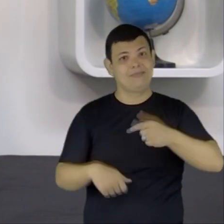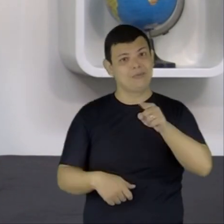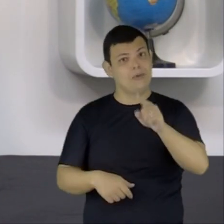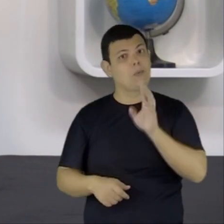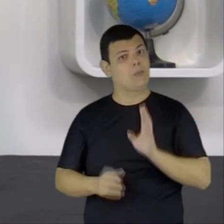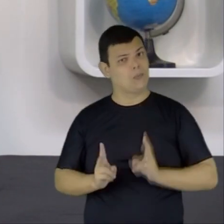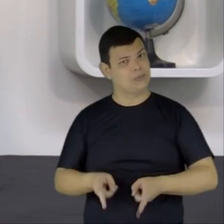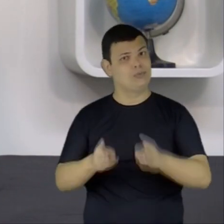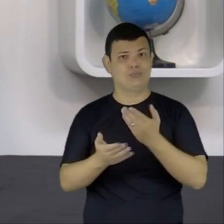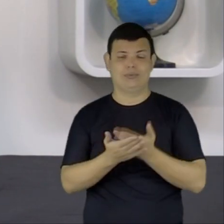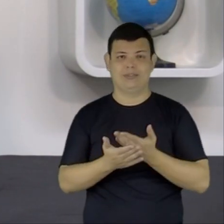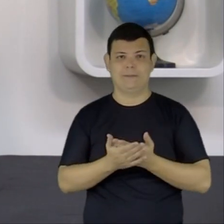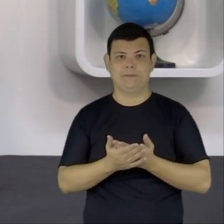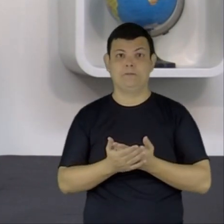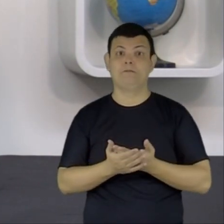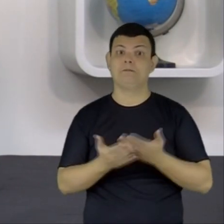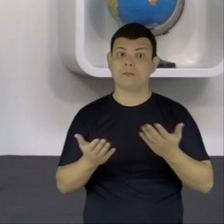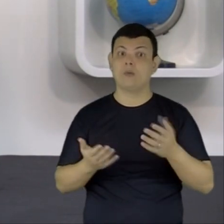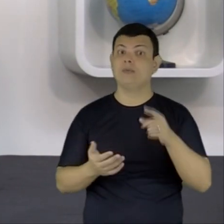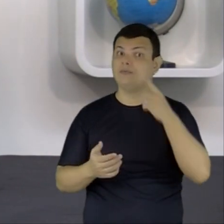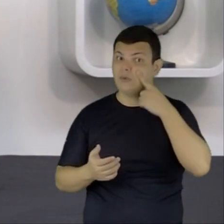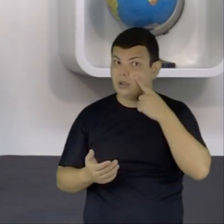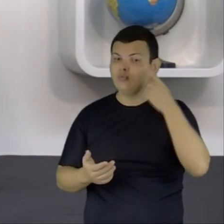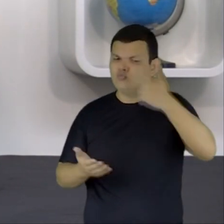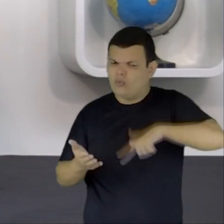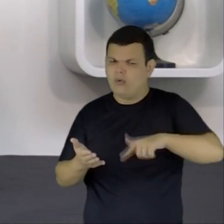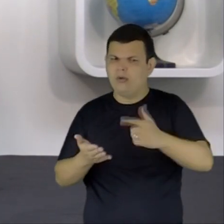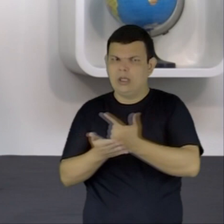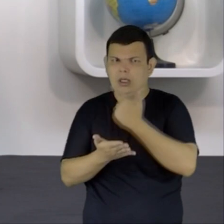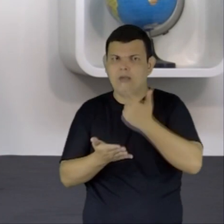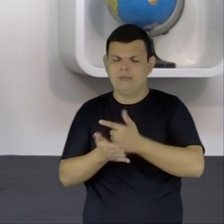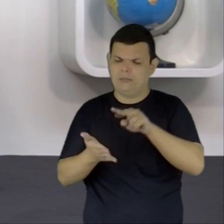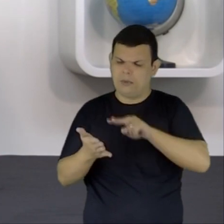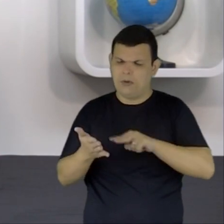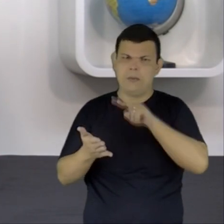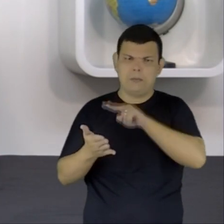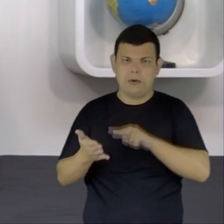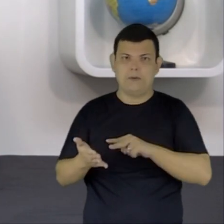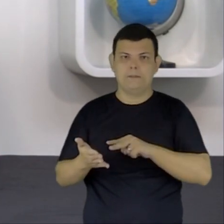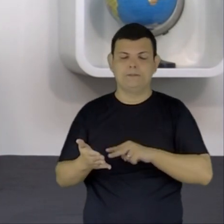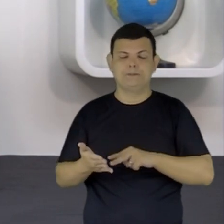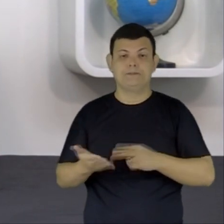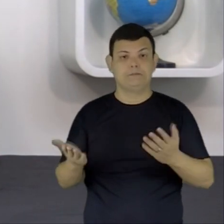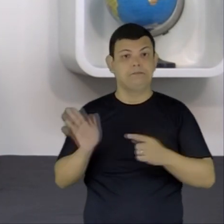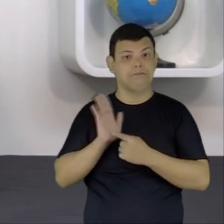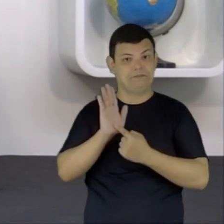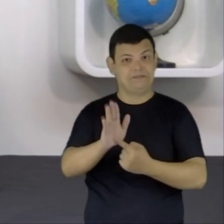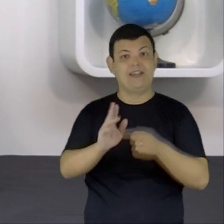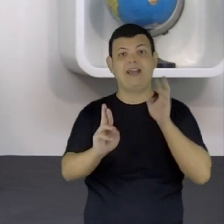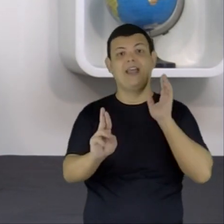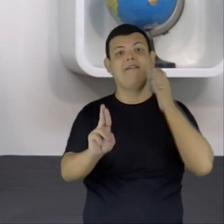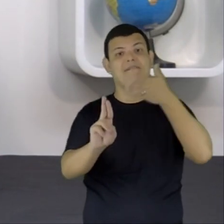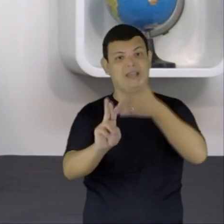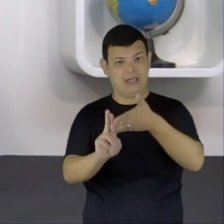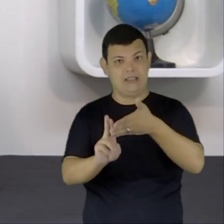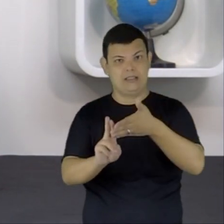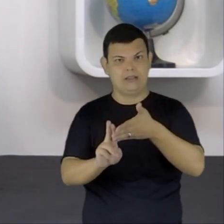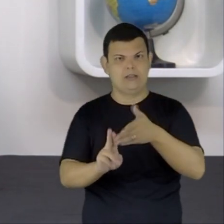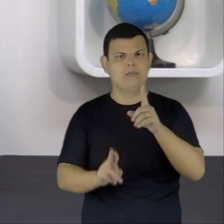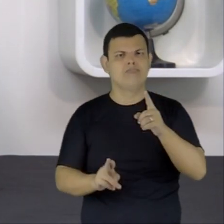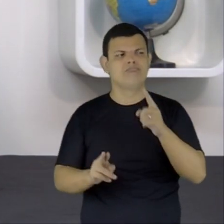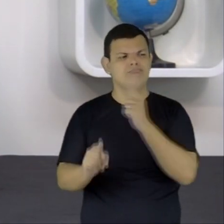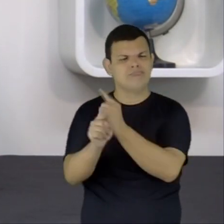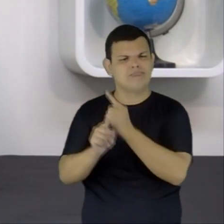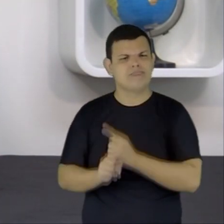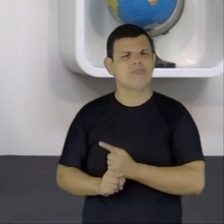continue estudando. Não deixe de revisar, pegue o teu livro didático e eu vou mostrar para vocês agora as referências, onde eu busquei todas essas